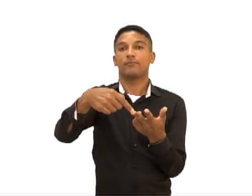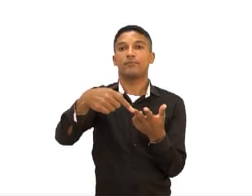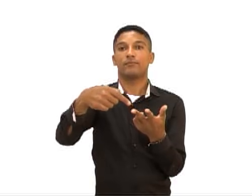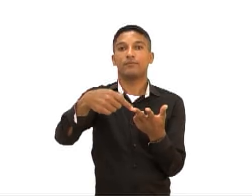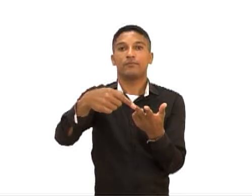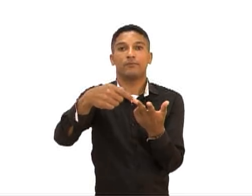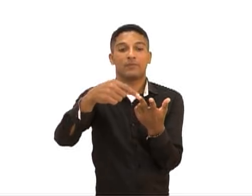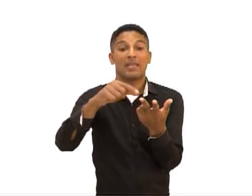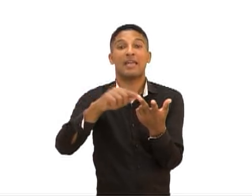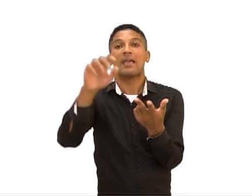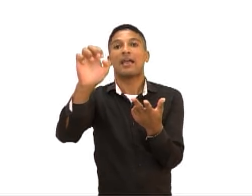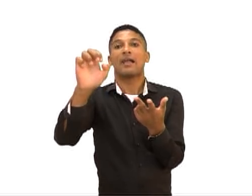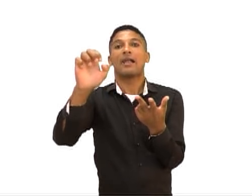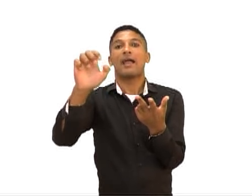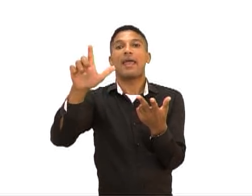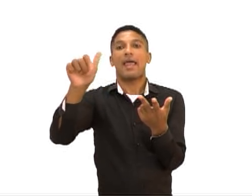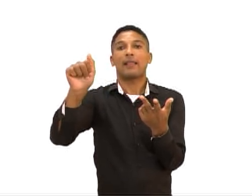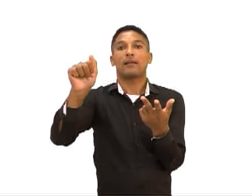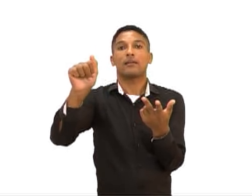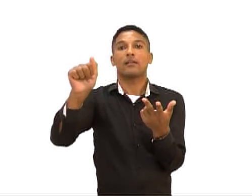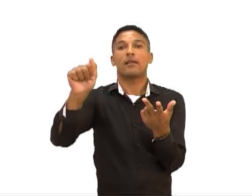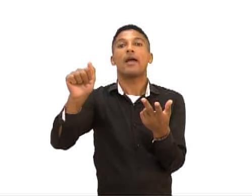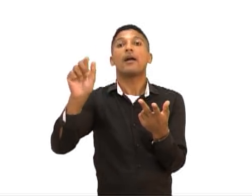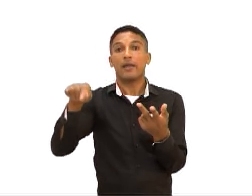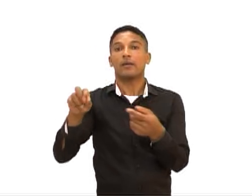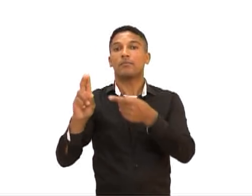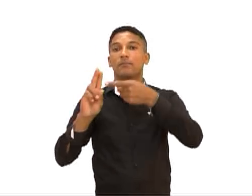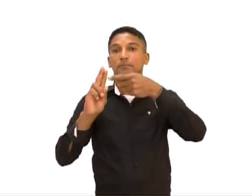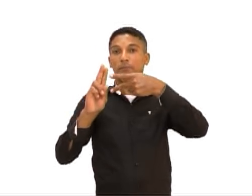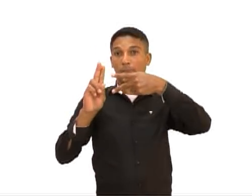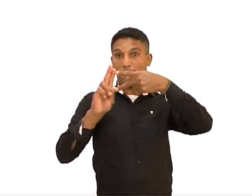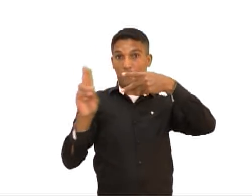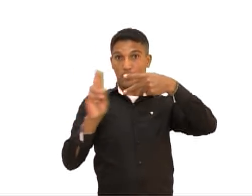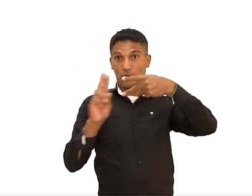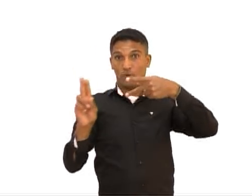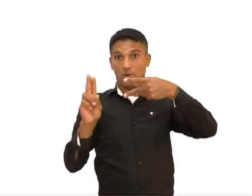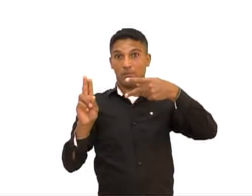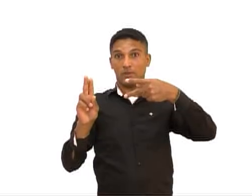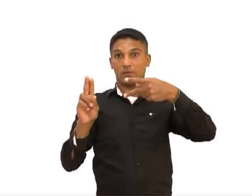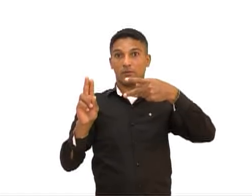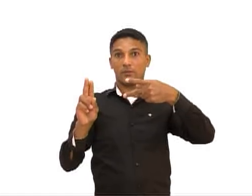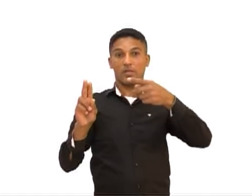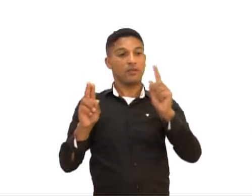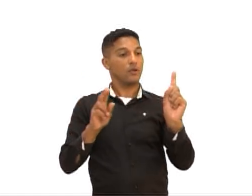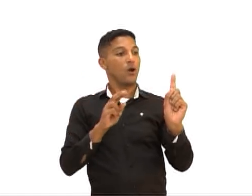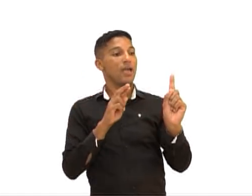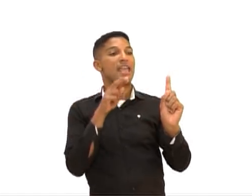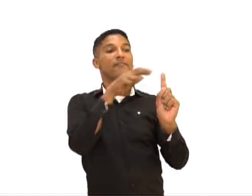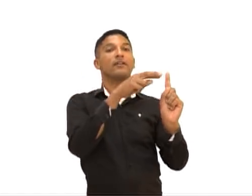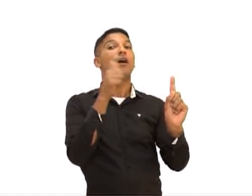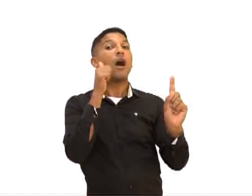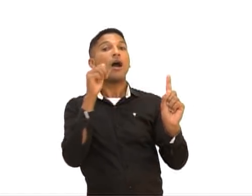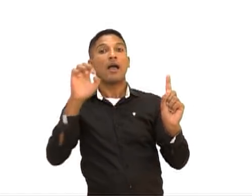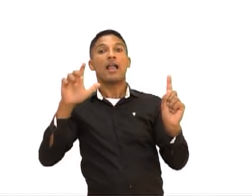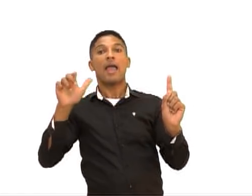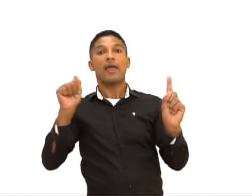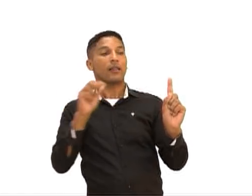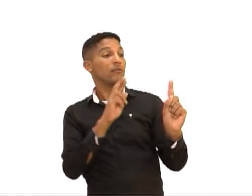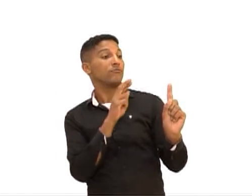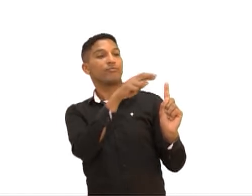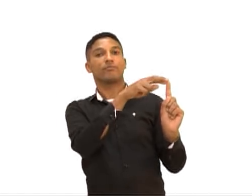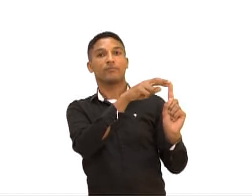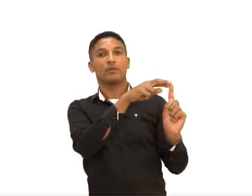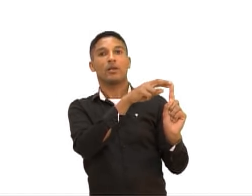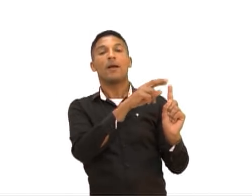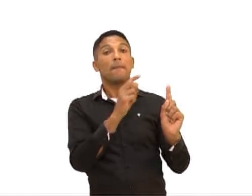é um pronome referencial, né, ele remete a quê? O que está fazendo referência ali, né? Então, no